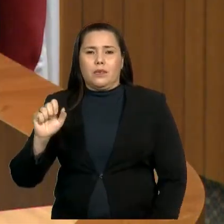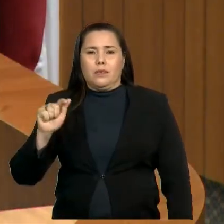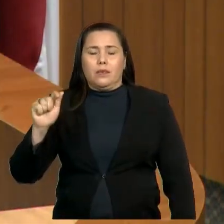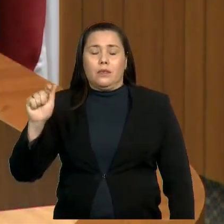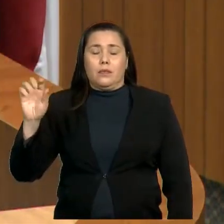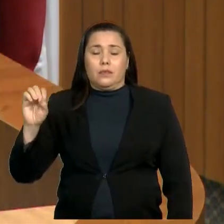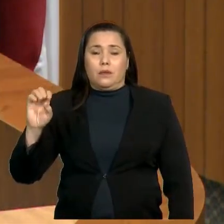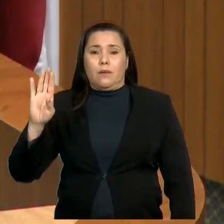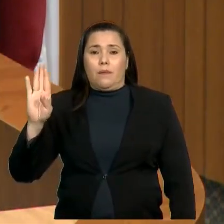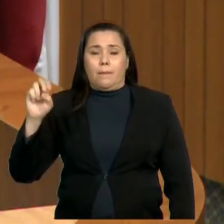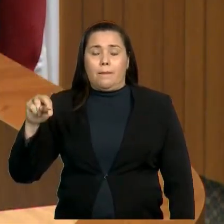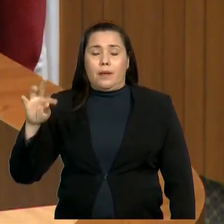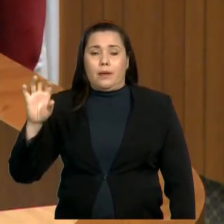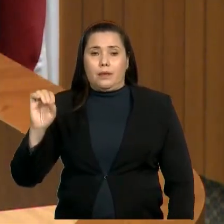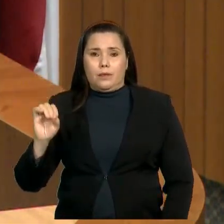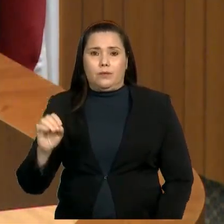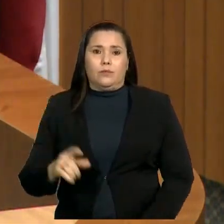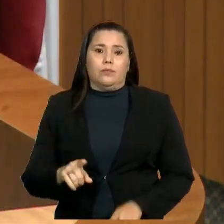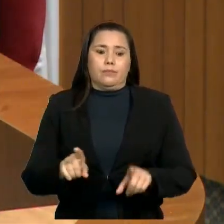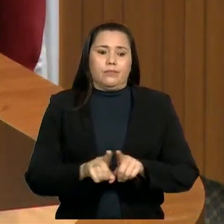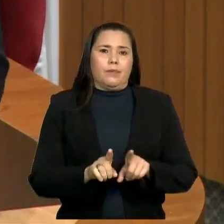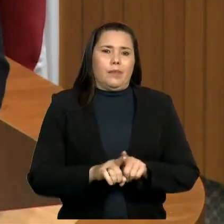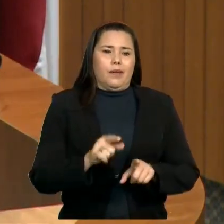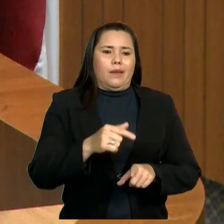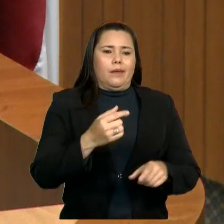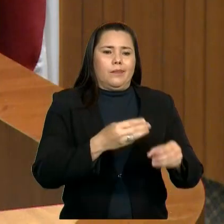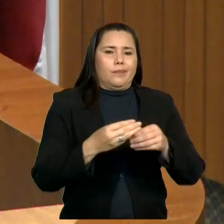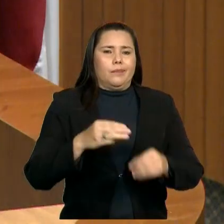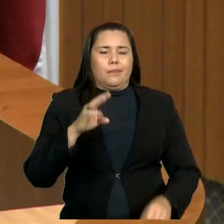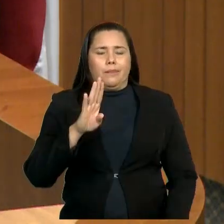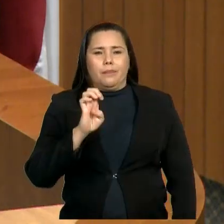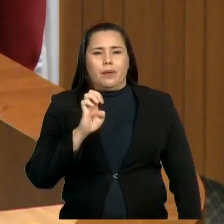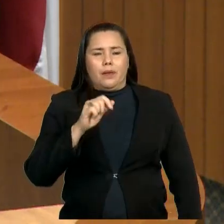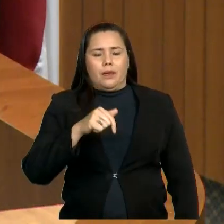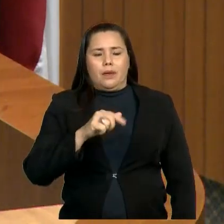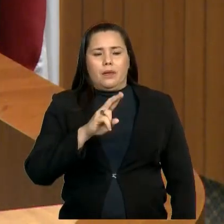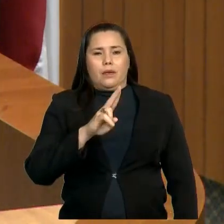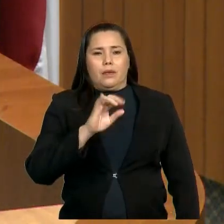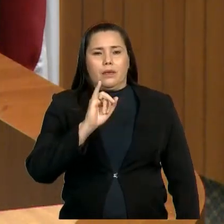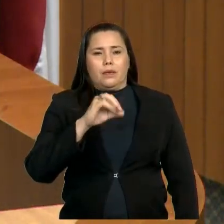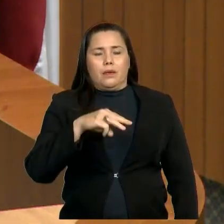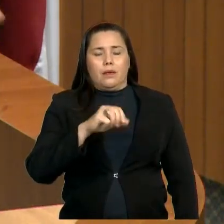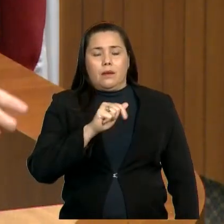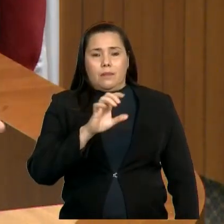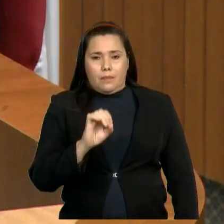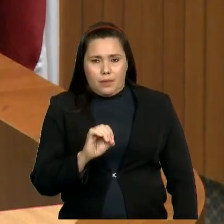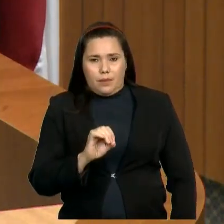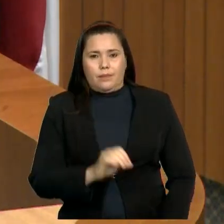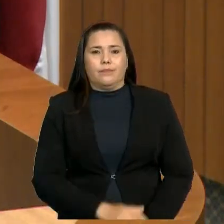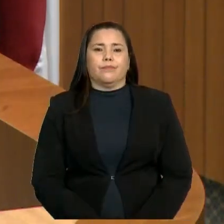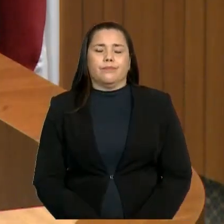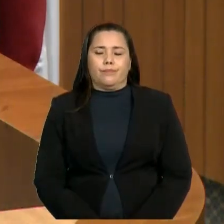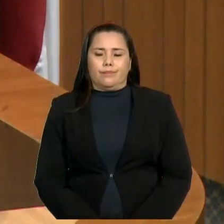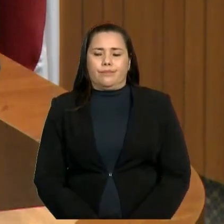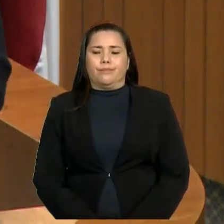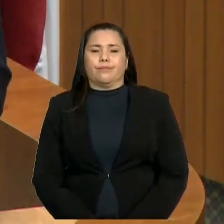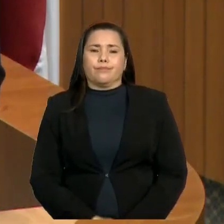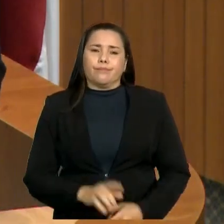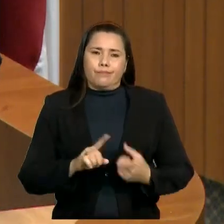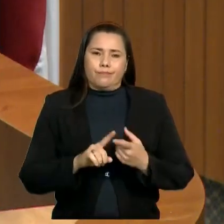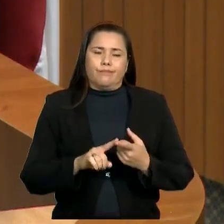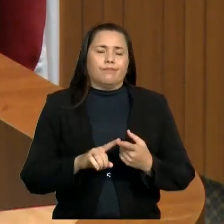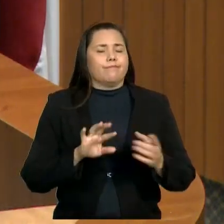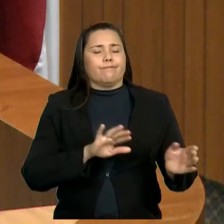escoamento e melhorias também da produção local né em relação à PM Eu já falei a PM precisa ser